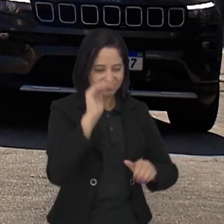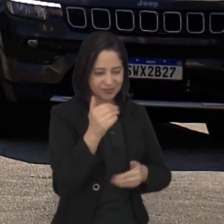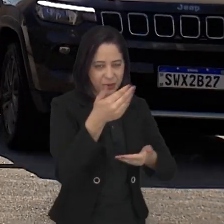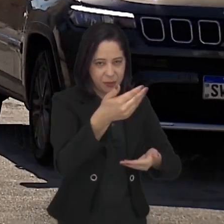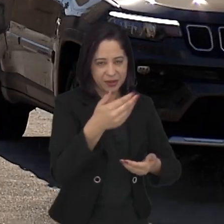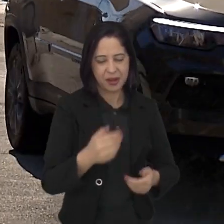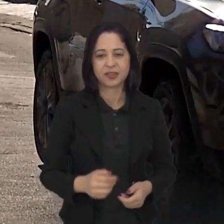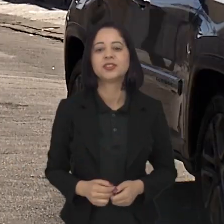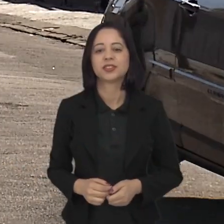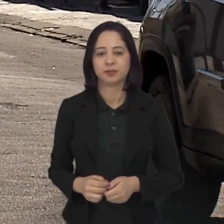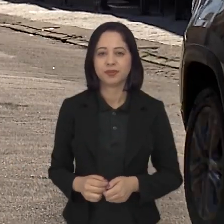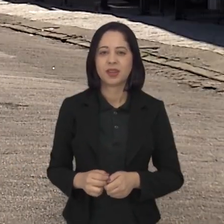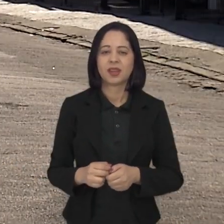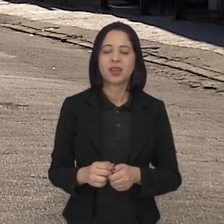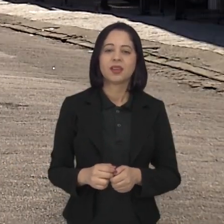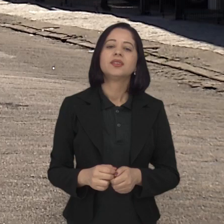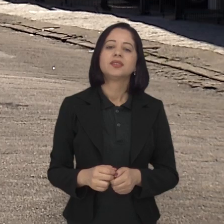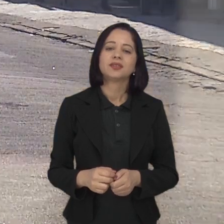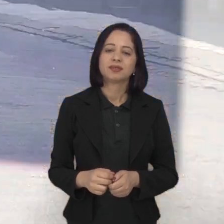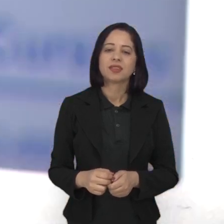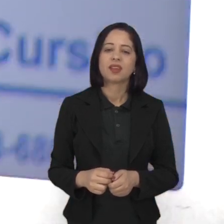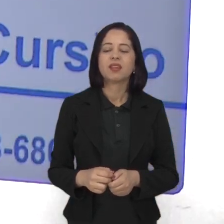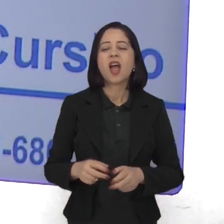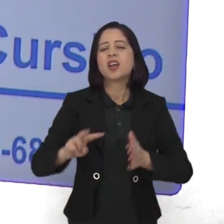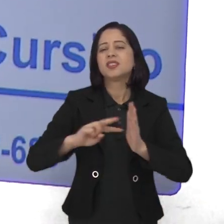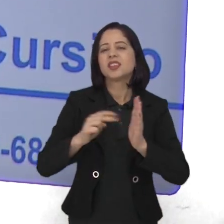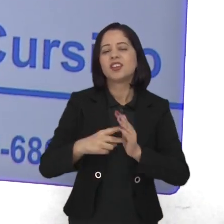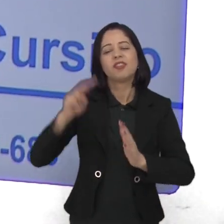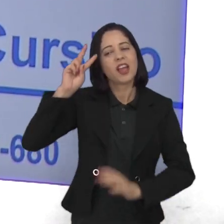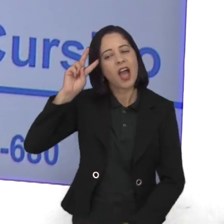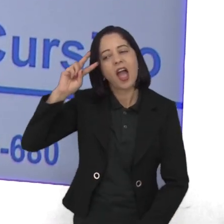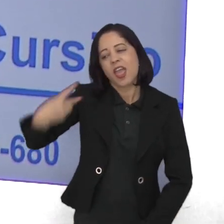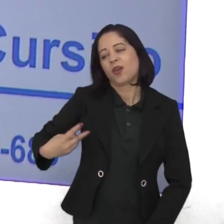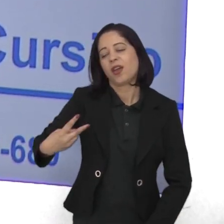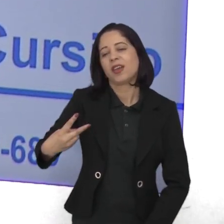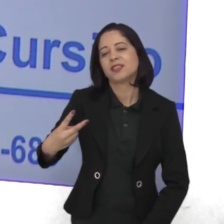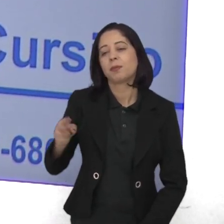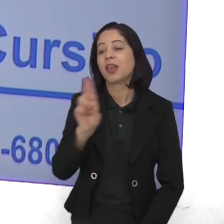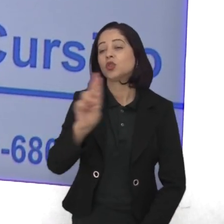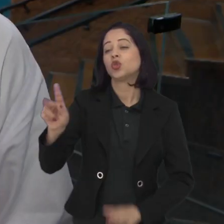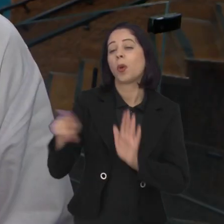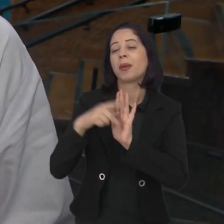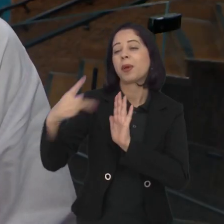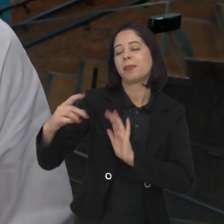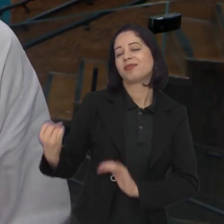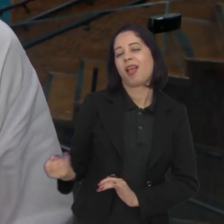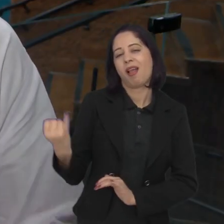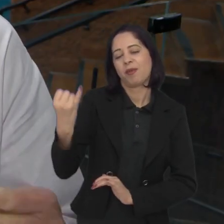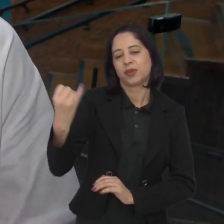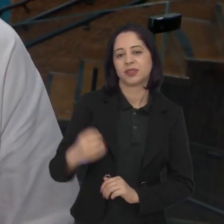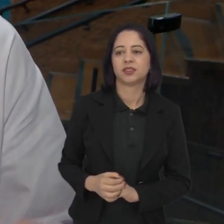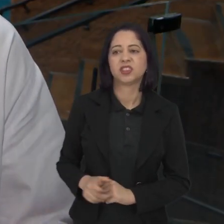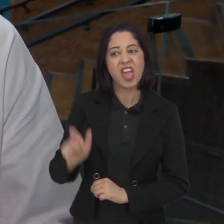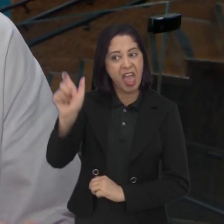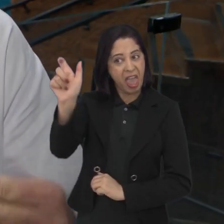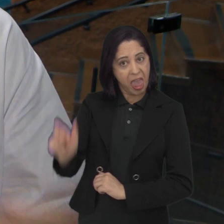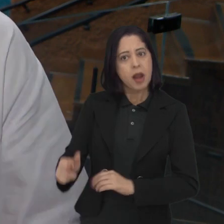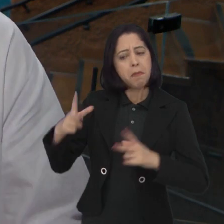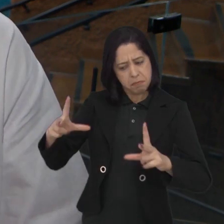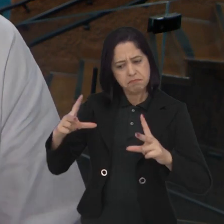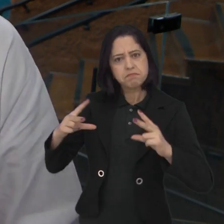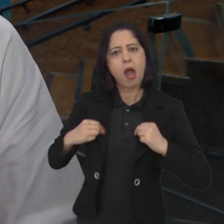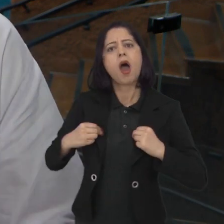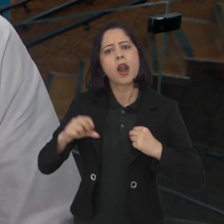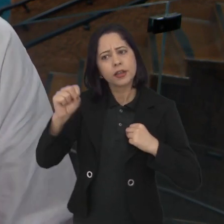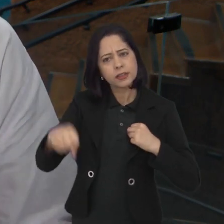político. Maneira de eternizar o legado desse nome tão importante para a cidade. Então o João Cursino merece e foi